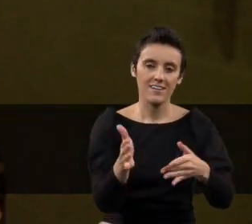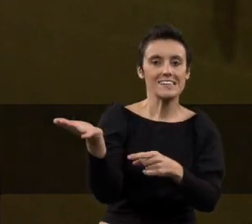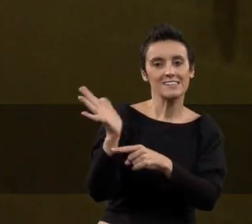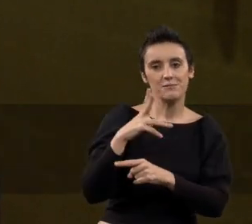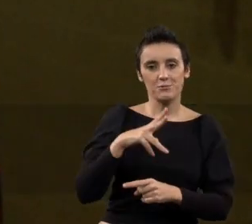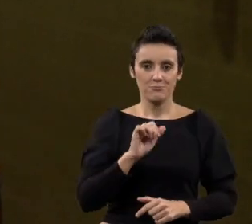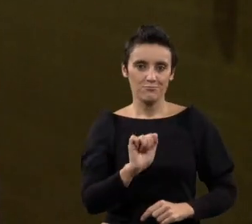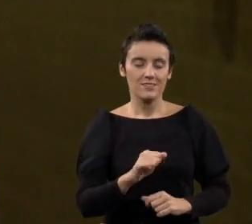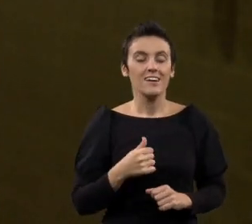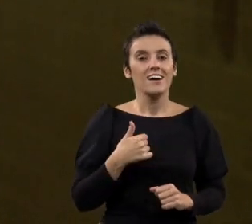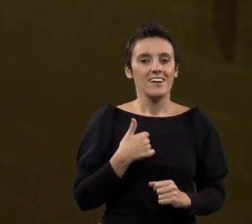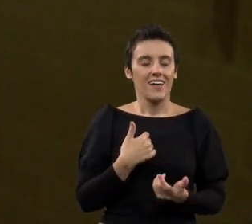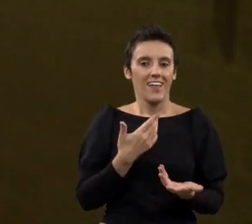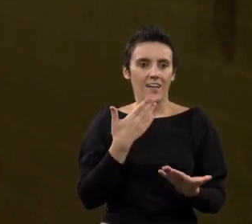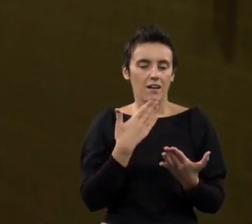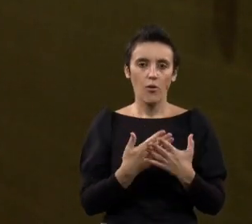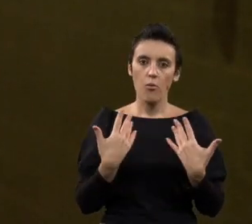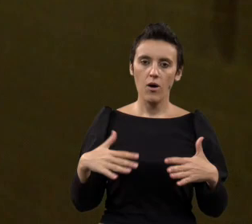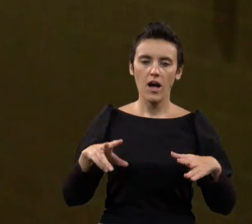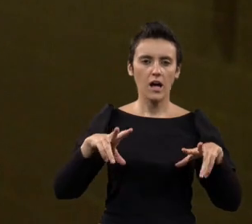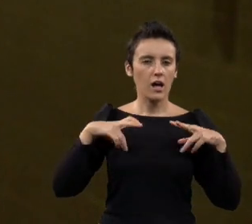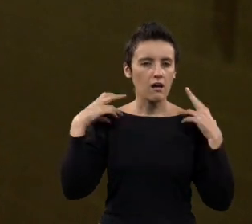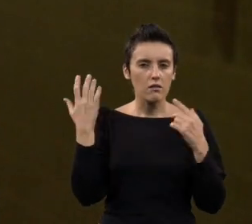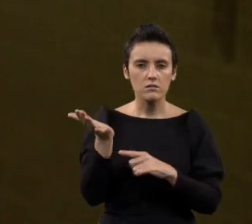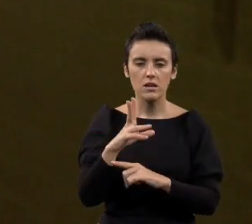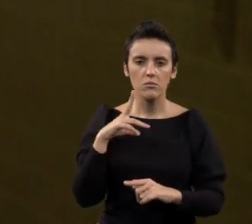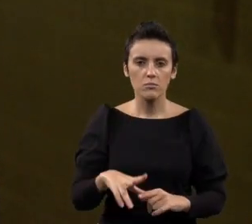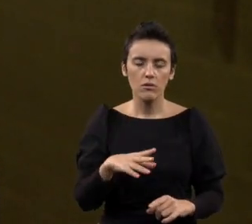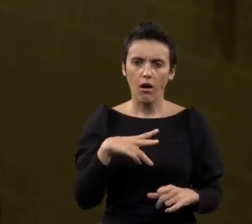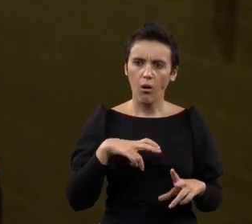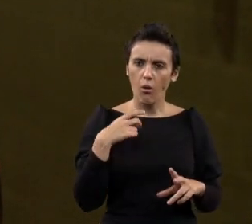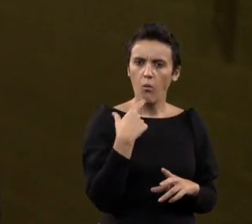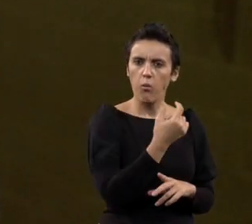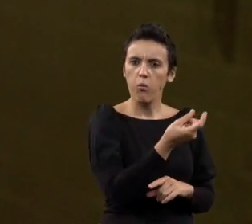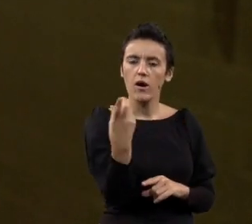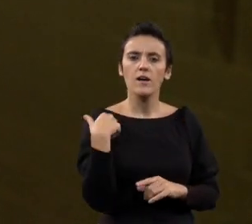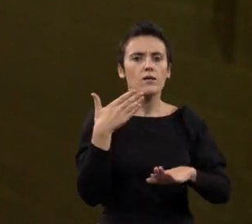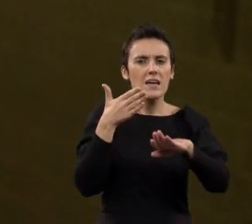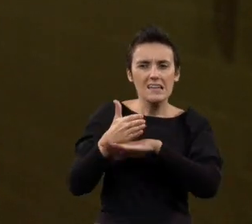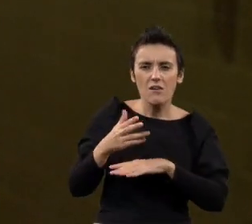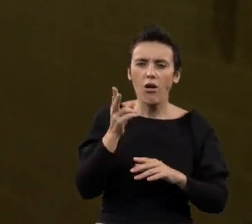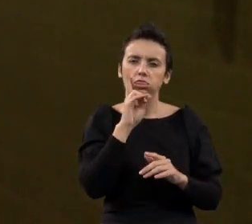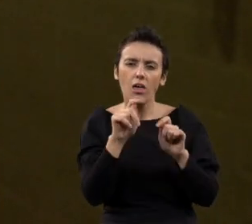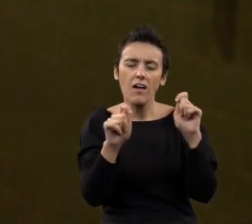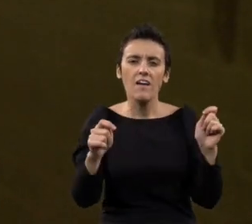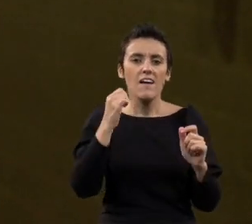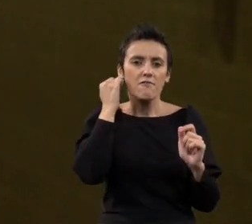muito, muito rico mesmo o cinema português. Eu tive acesso, então a gente teve acesso a 41 filmes muito